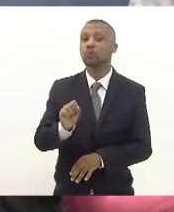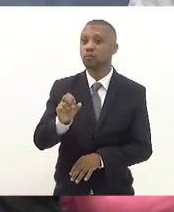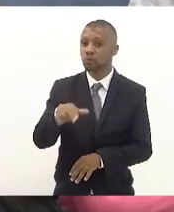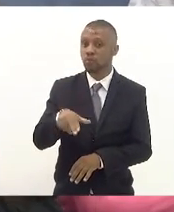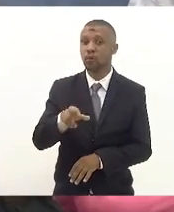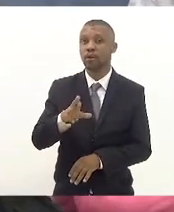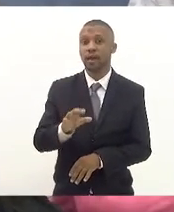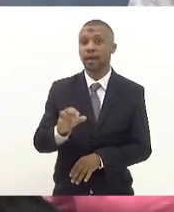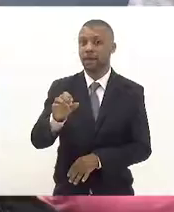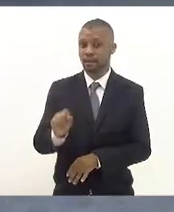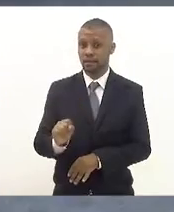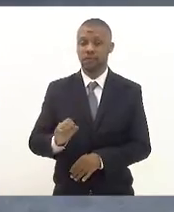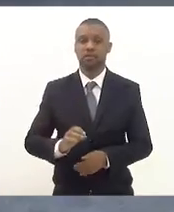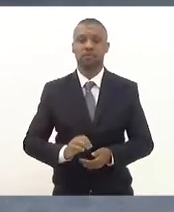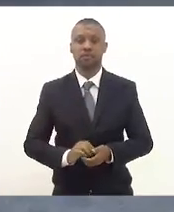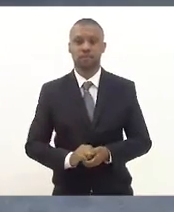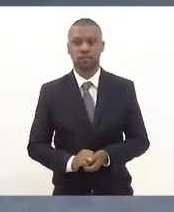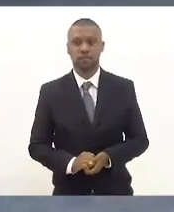on